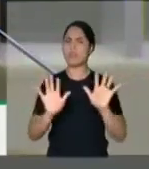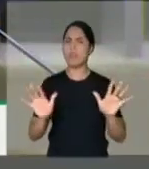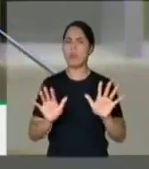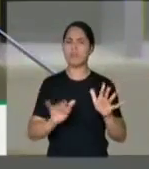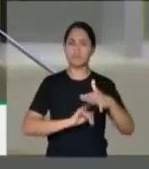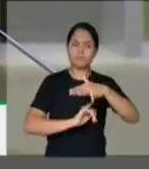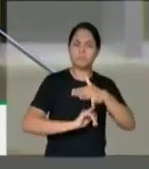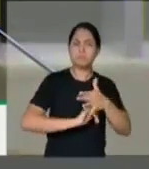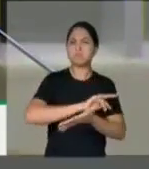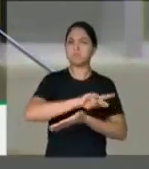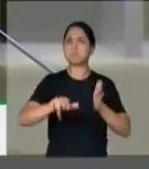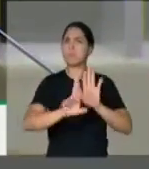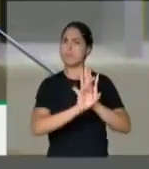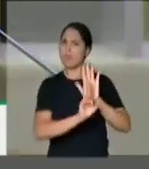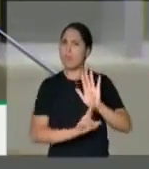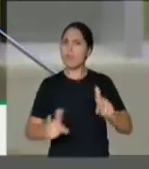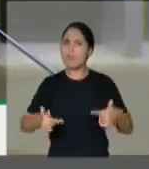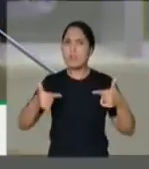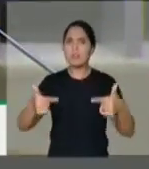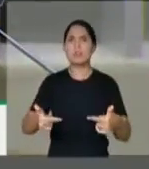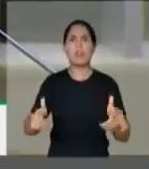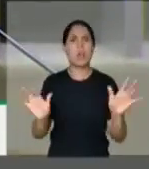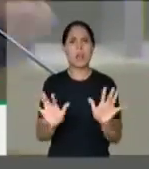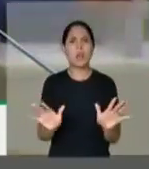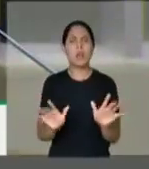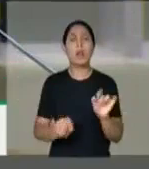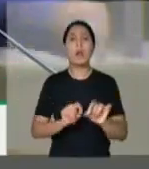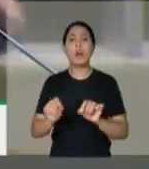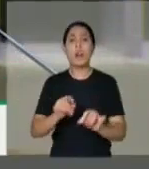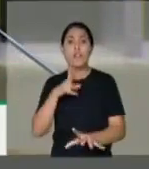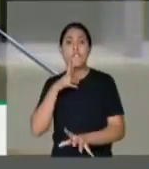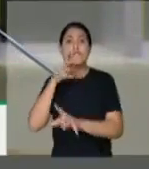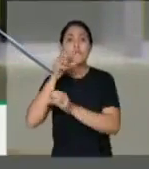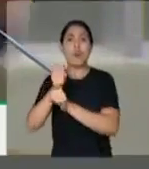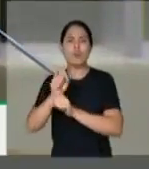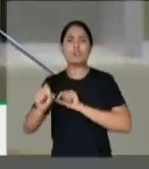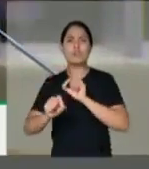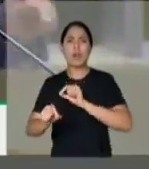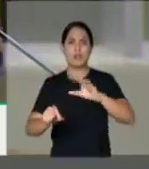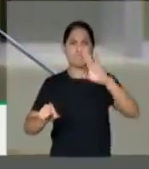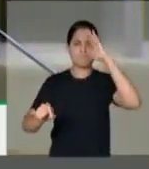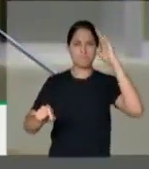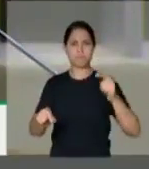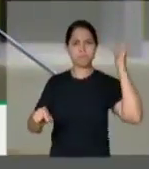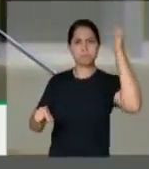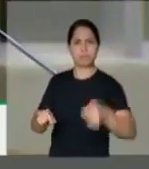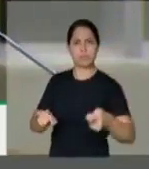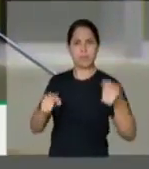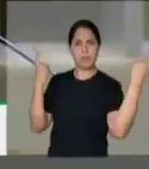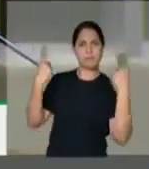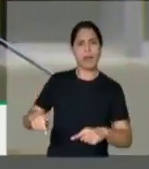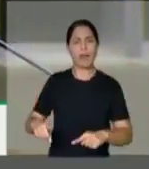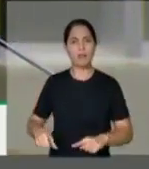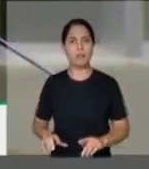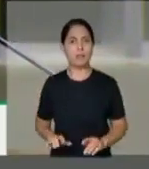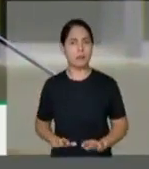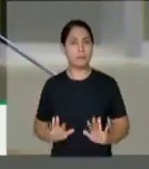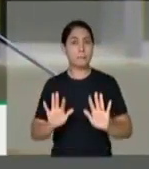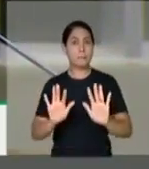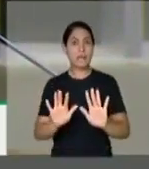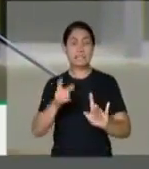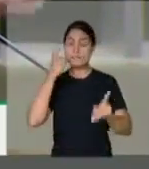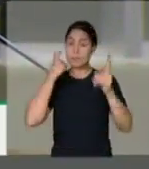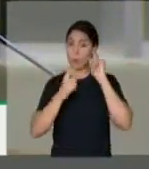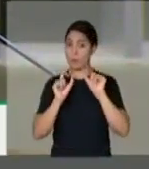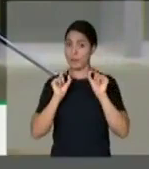instituições regularmente funcionando. Foi um ato de força de uma ditadura para radicalizar. Mas o que me